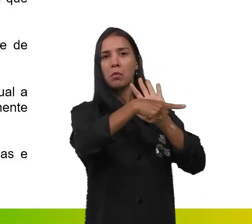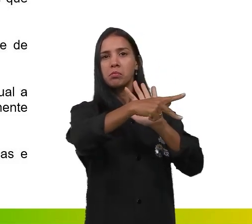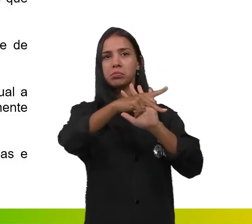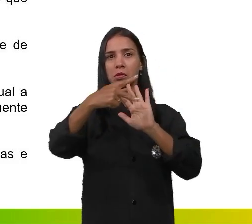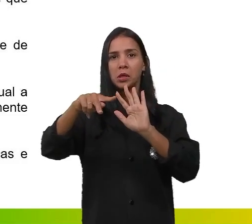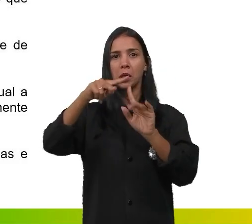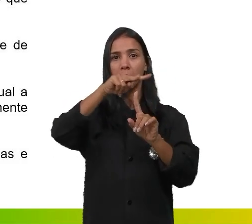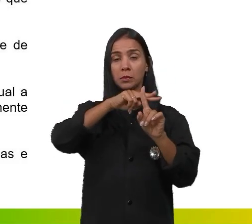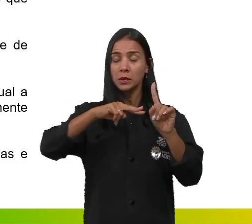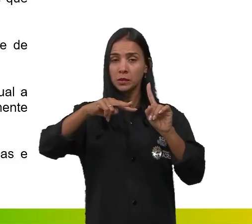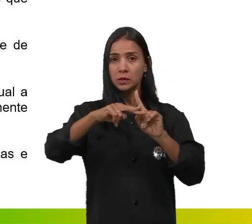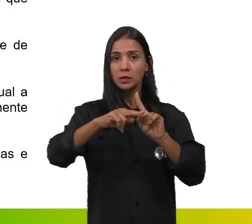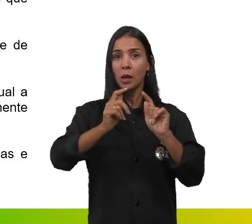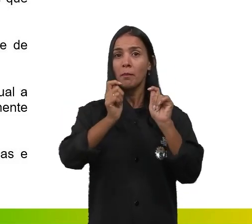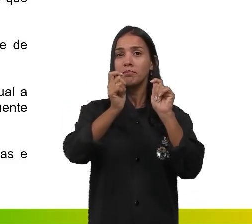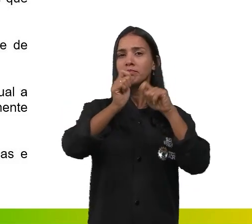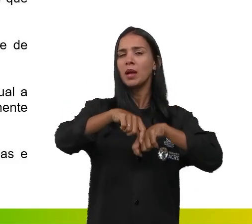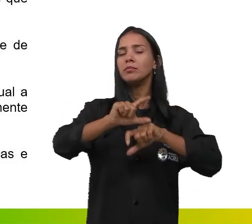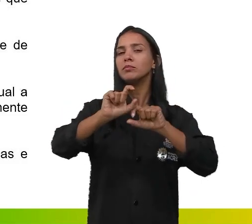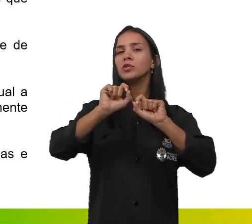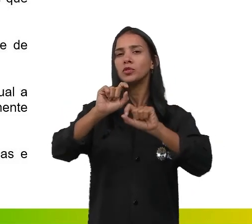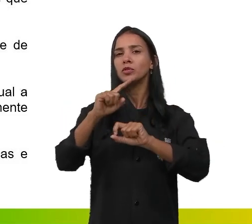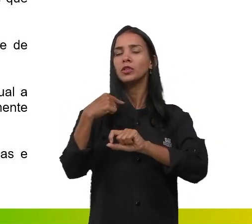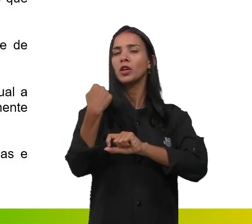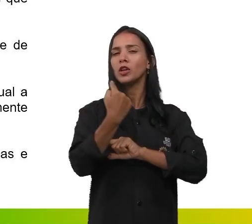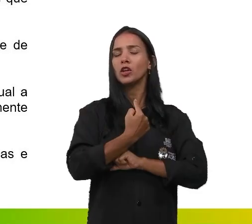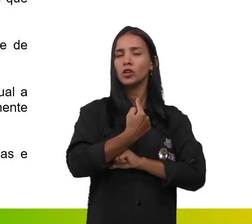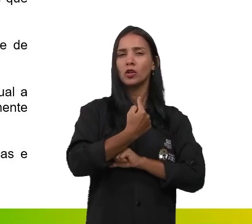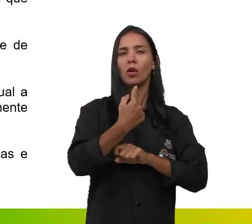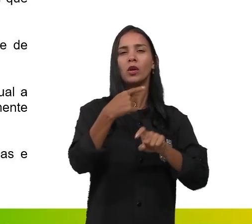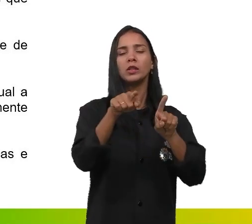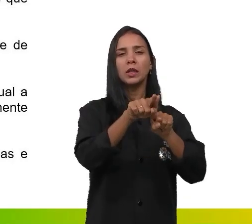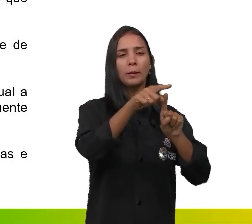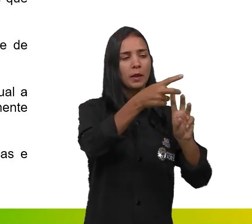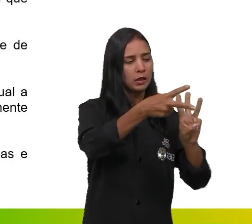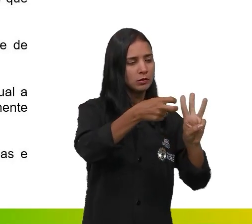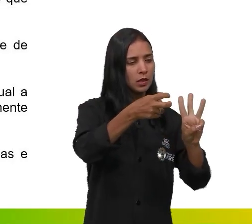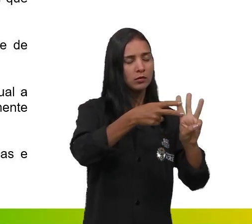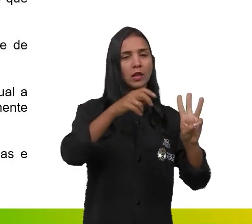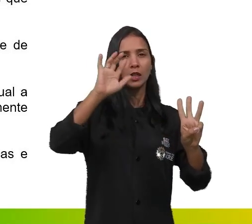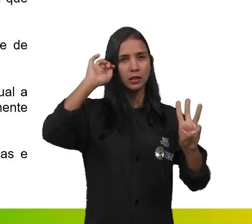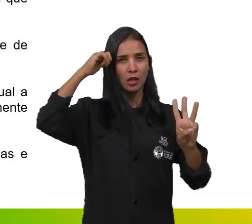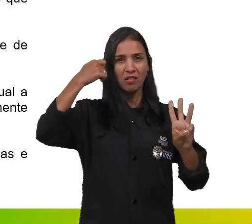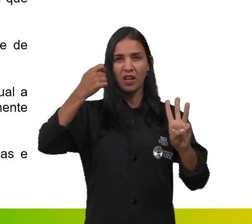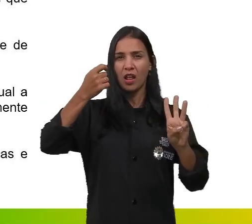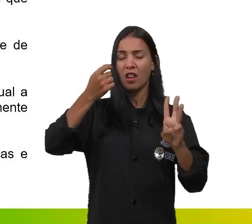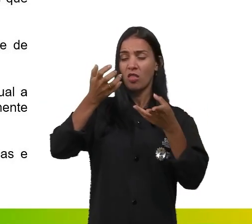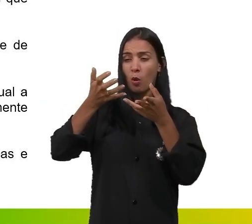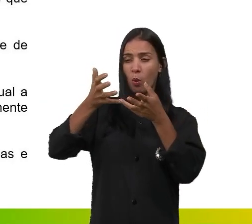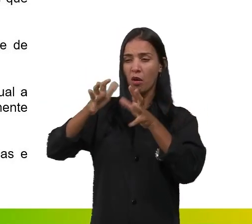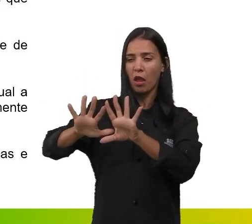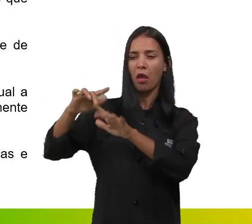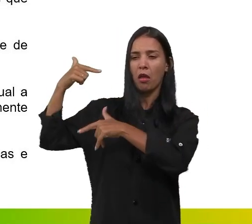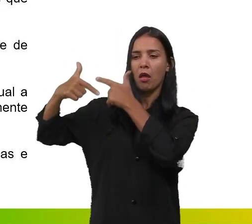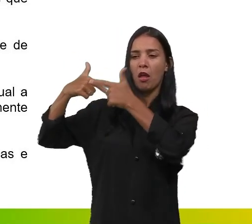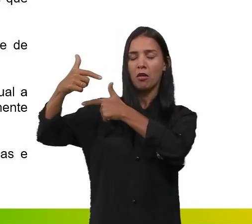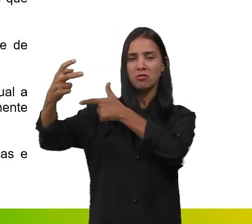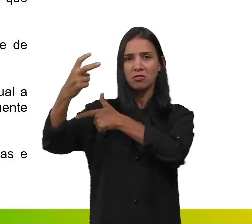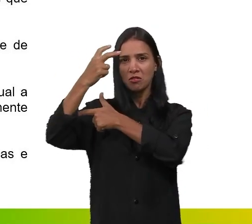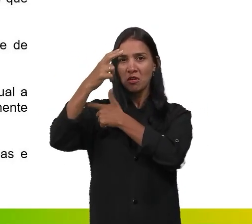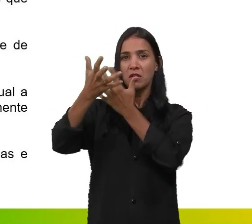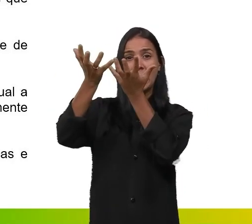perspectiva, permite que indígenas e afrodescendentes rejeitem suas heranças culturais e adotem